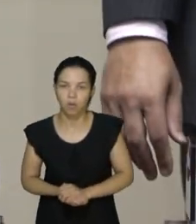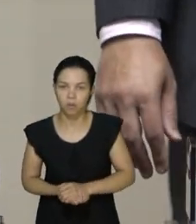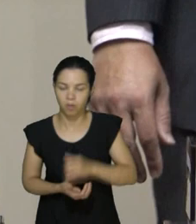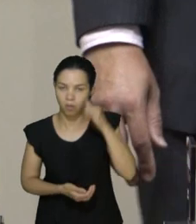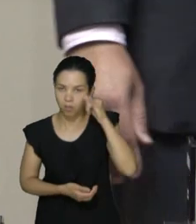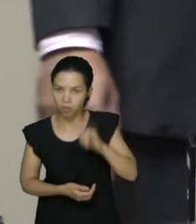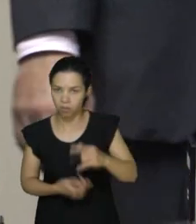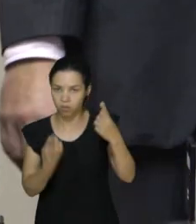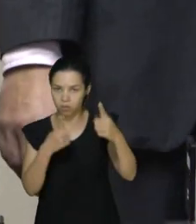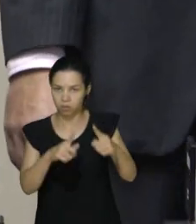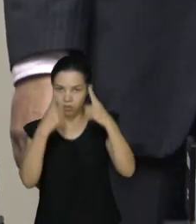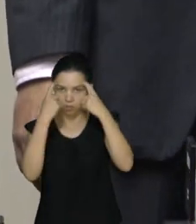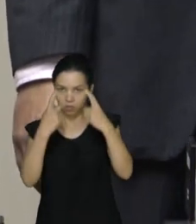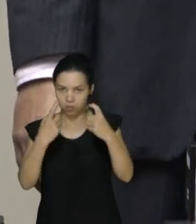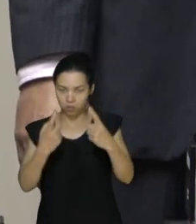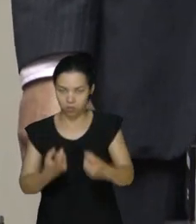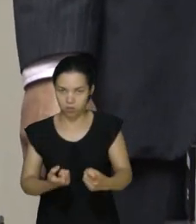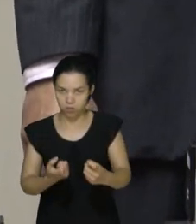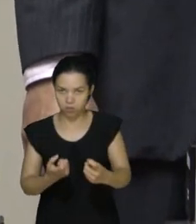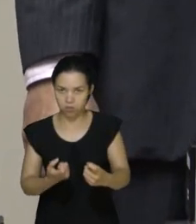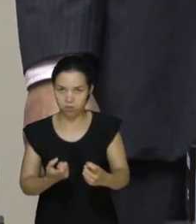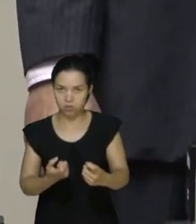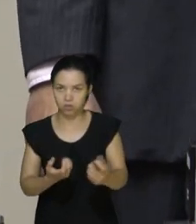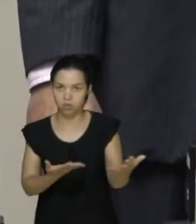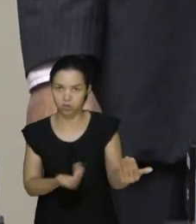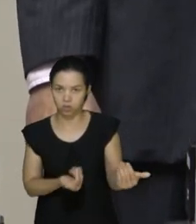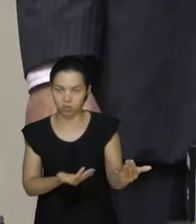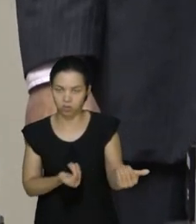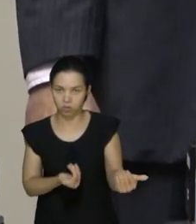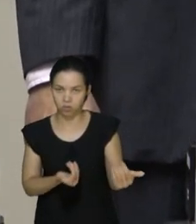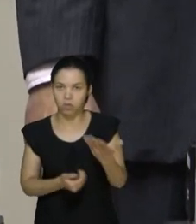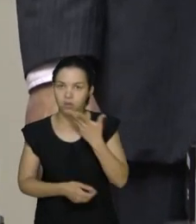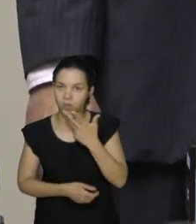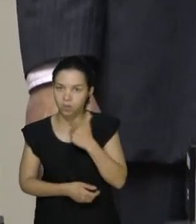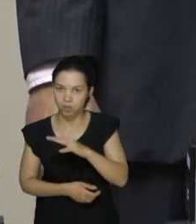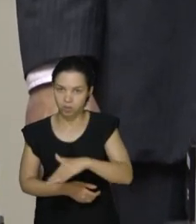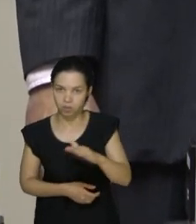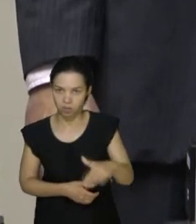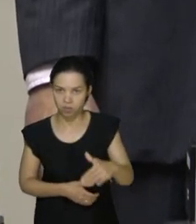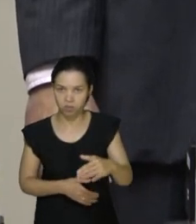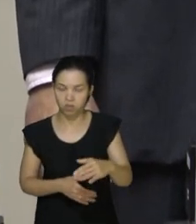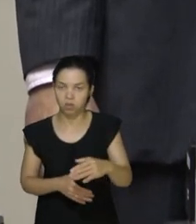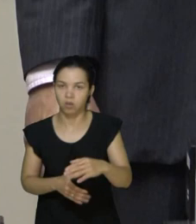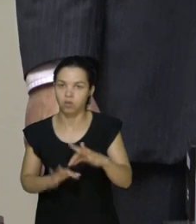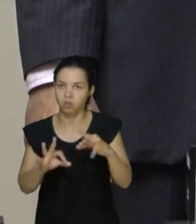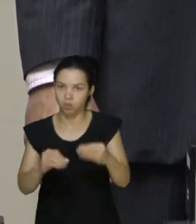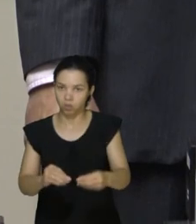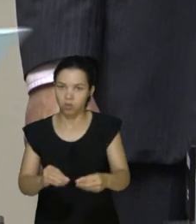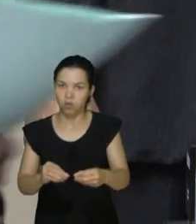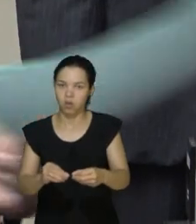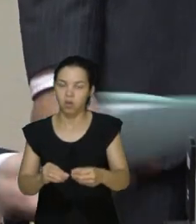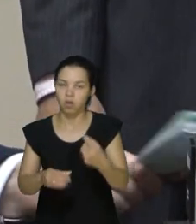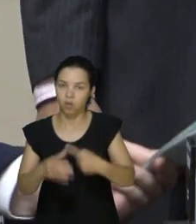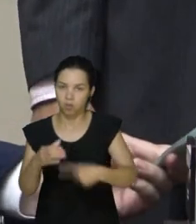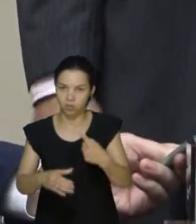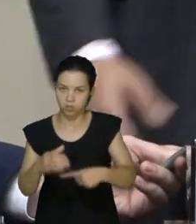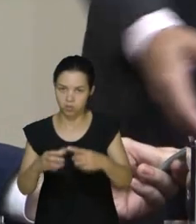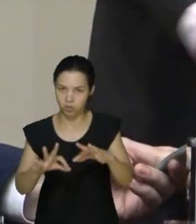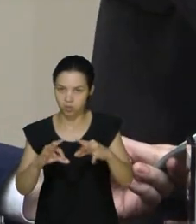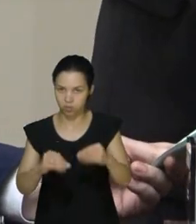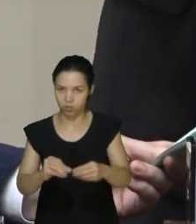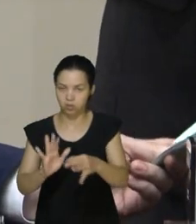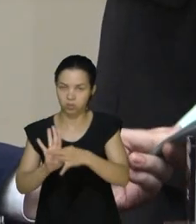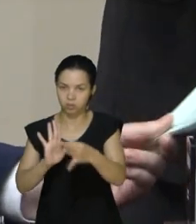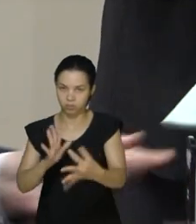e Adolescente. Os pareceres de todas as comissões, CCJ e Educação, foram favoráveis. Está